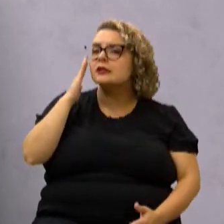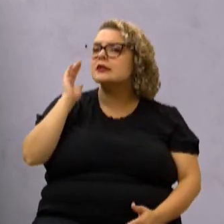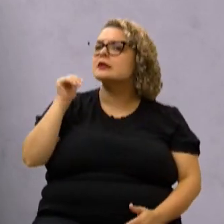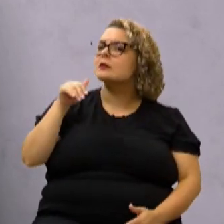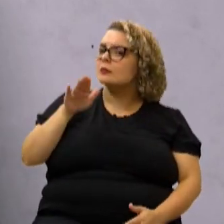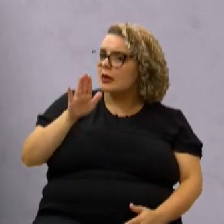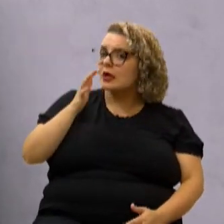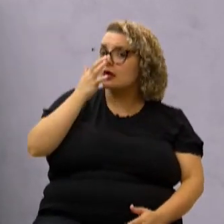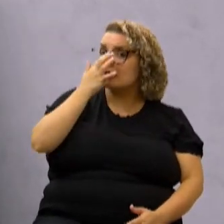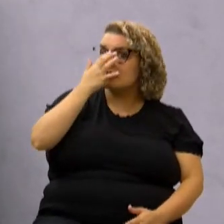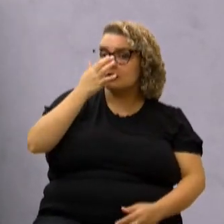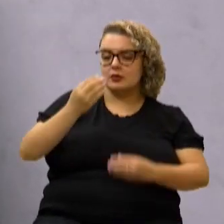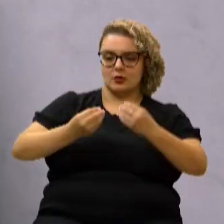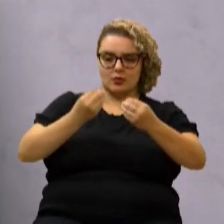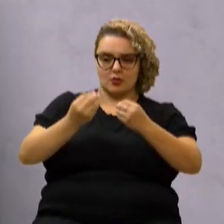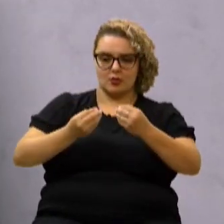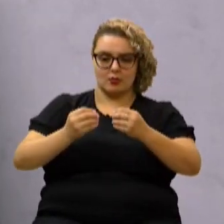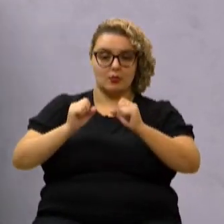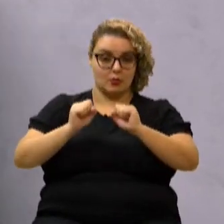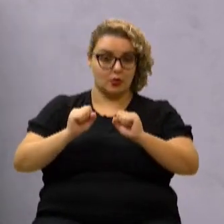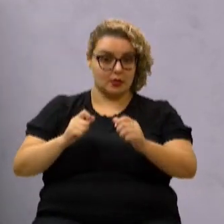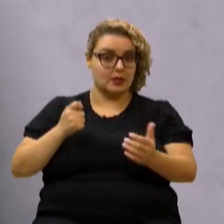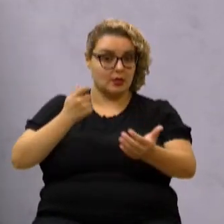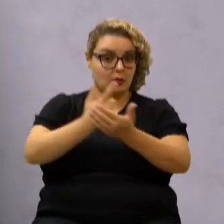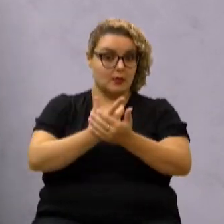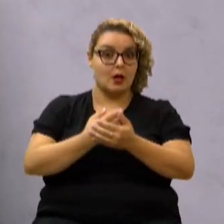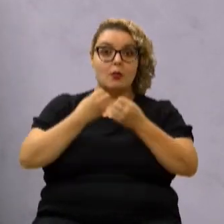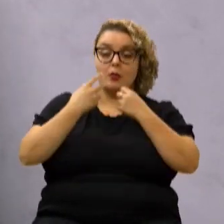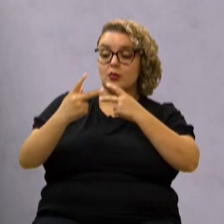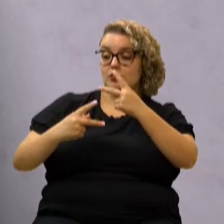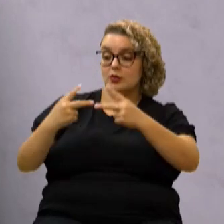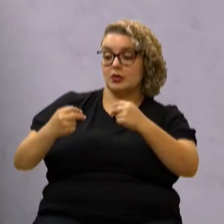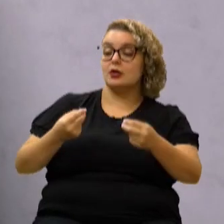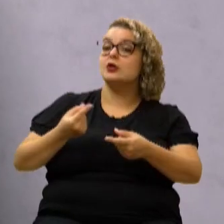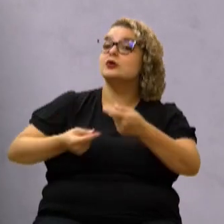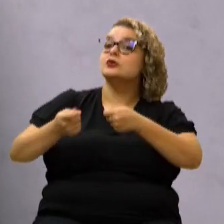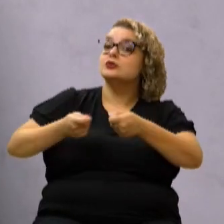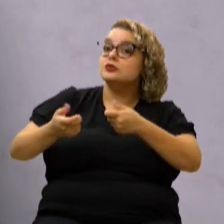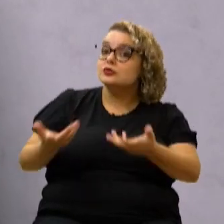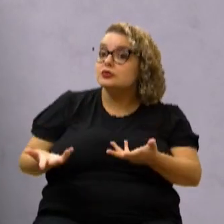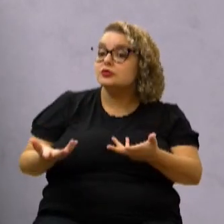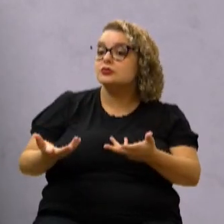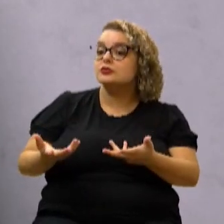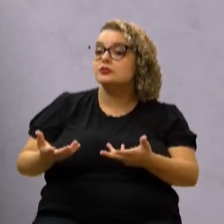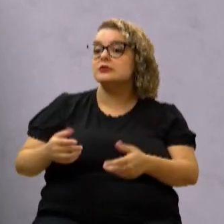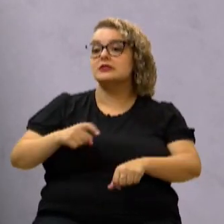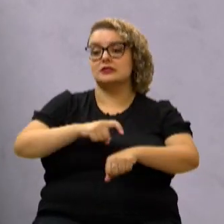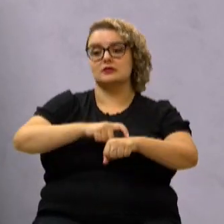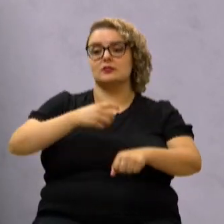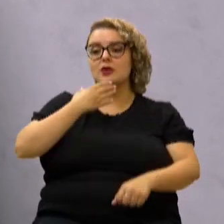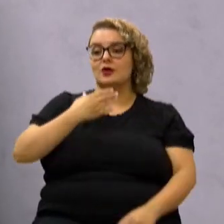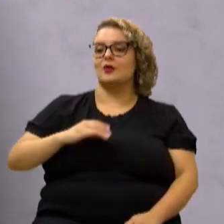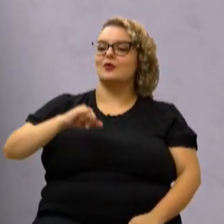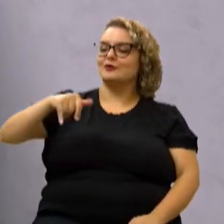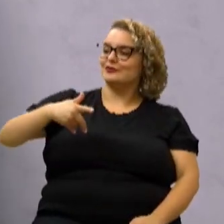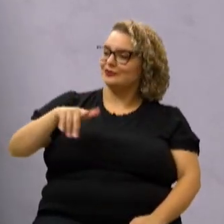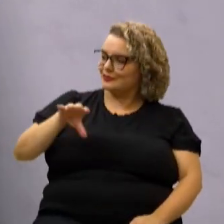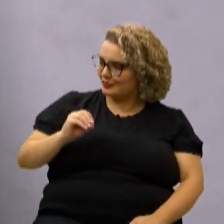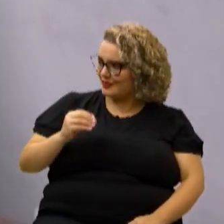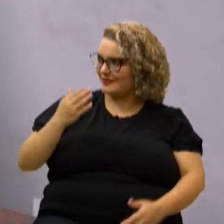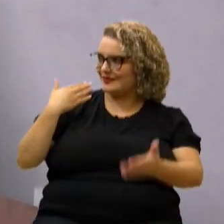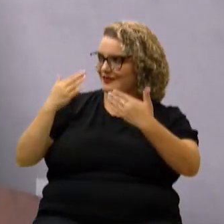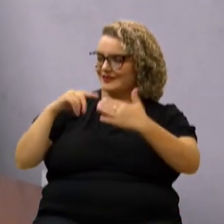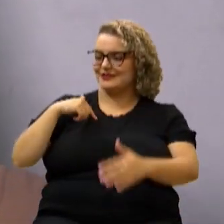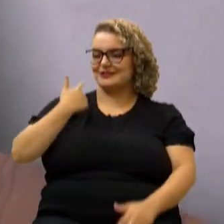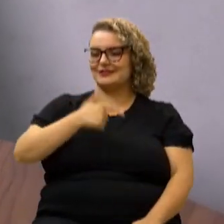conversar e entender mais sobre como poder comprar bons presentes e economizar ao mesmo tempo nessa época de Natal, o